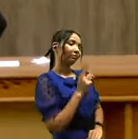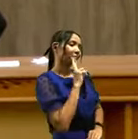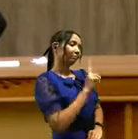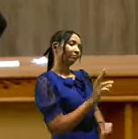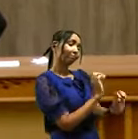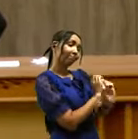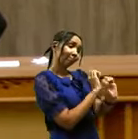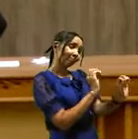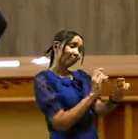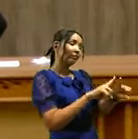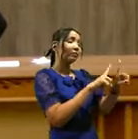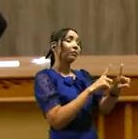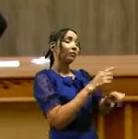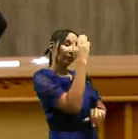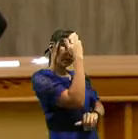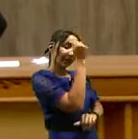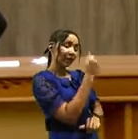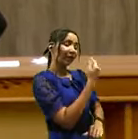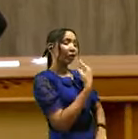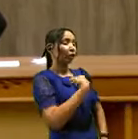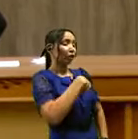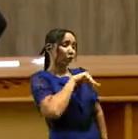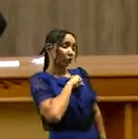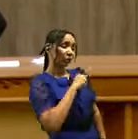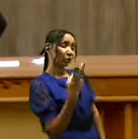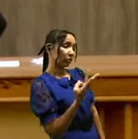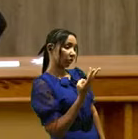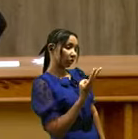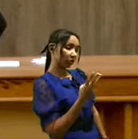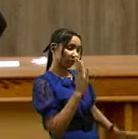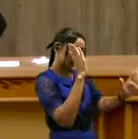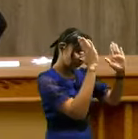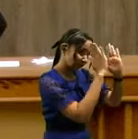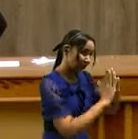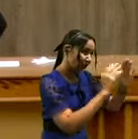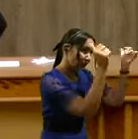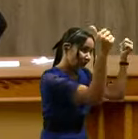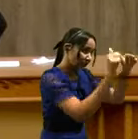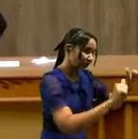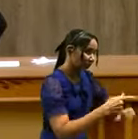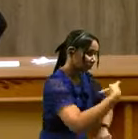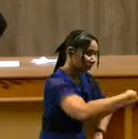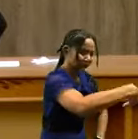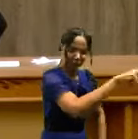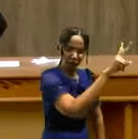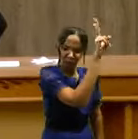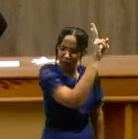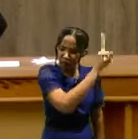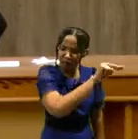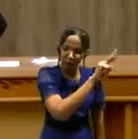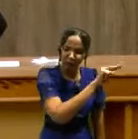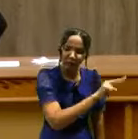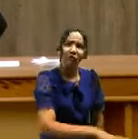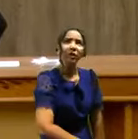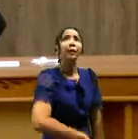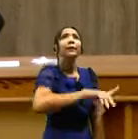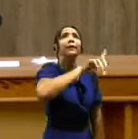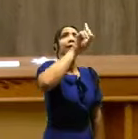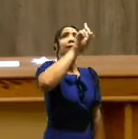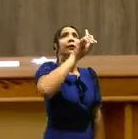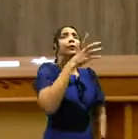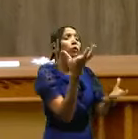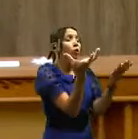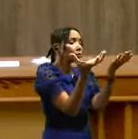fique o senhor sabendo que nós não iremos adorar a tua estátua E se o nosso deus quiser ele pode